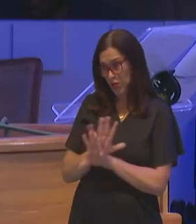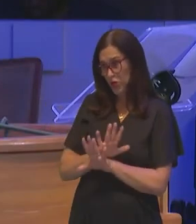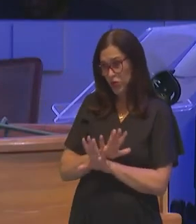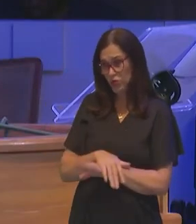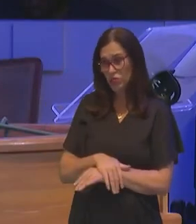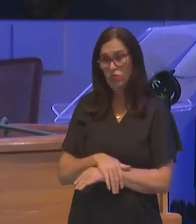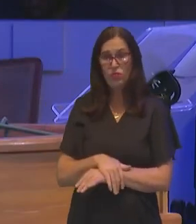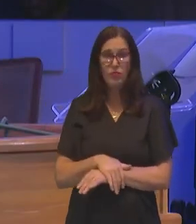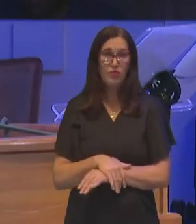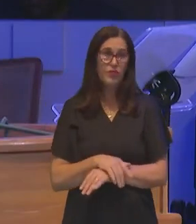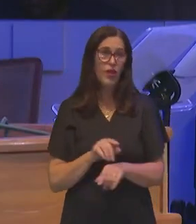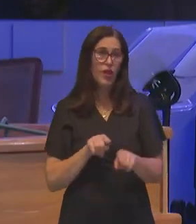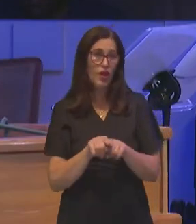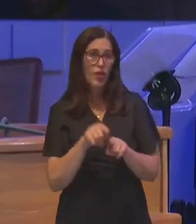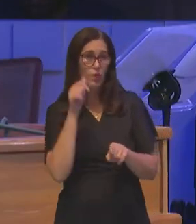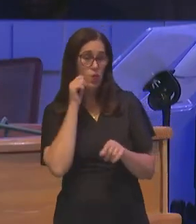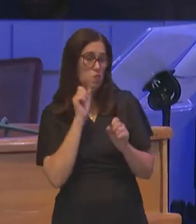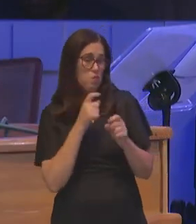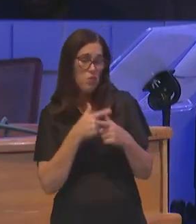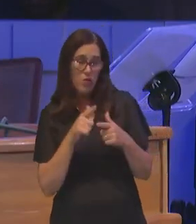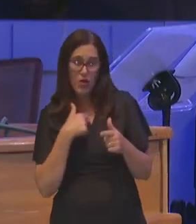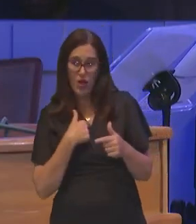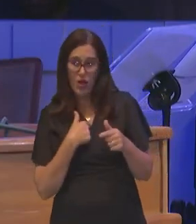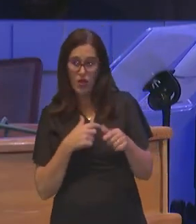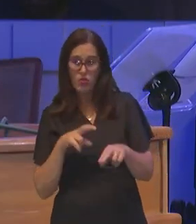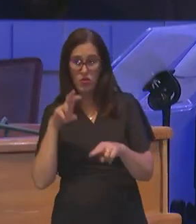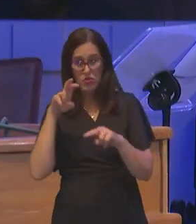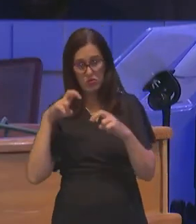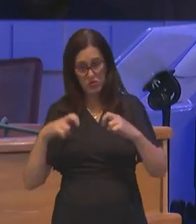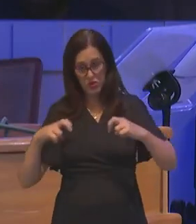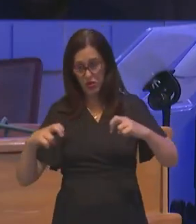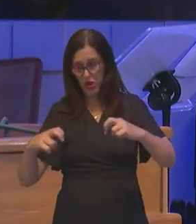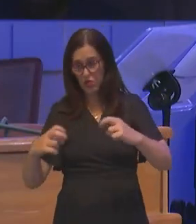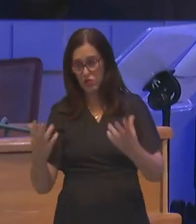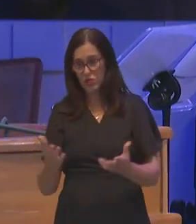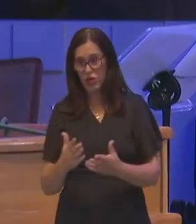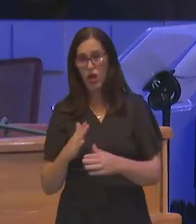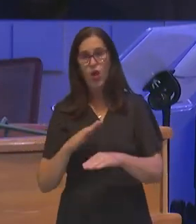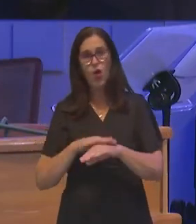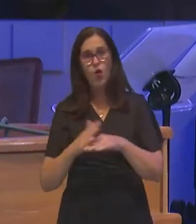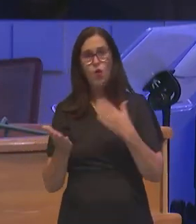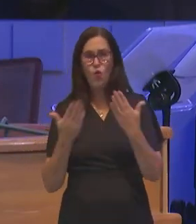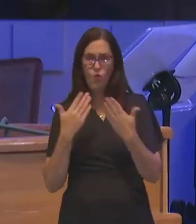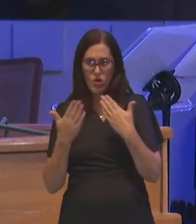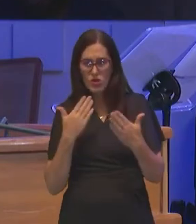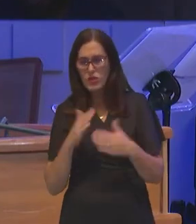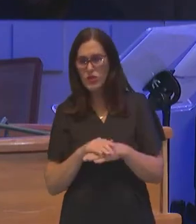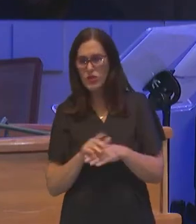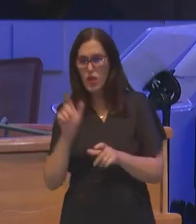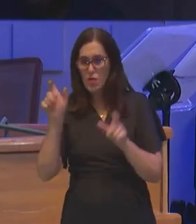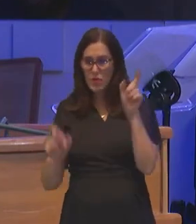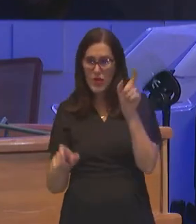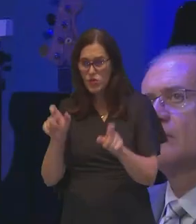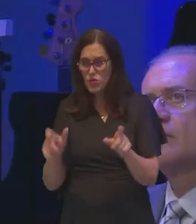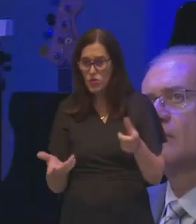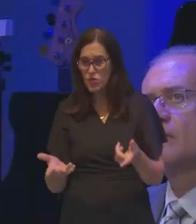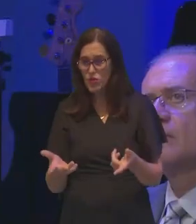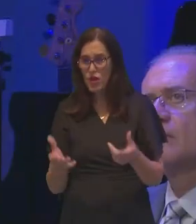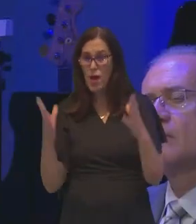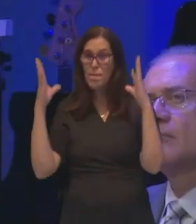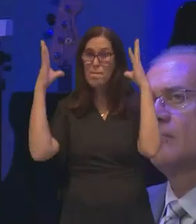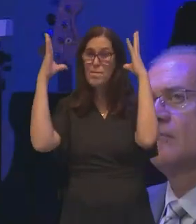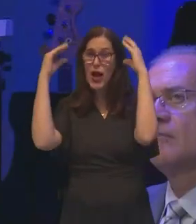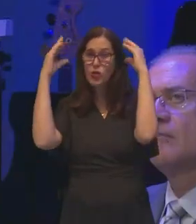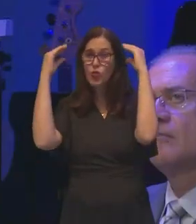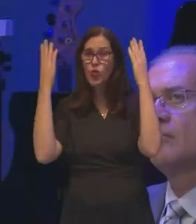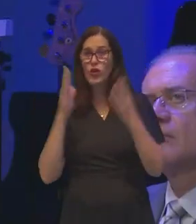Eu falei assim: minha irmã, não tem problema algum, eu e você nos assentarmos numa mesa e conversarmos como pessoas